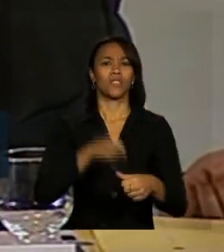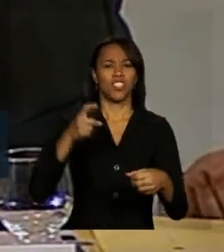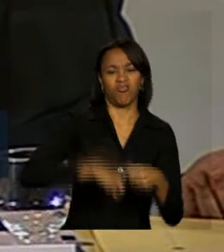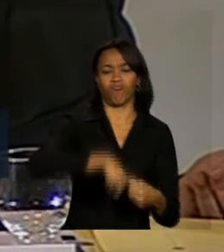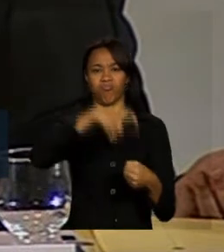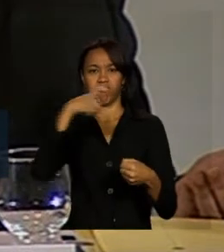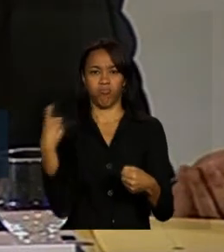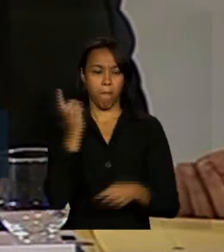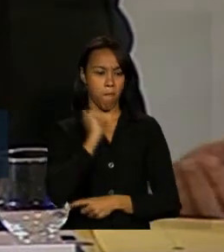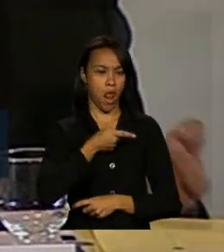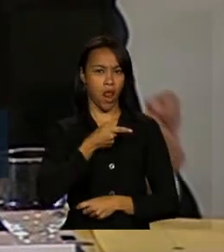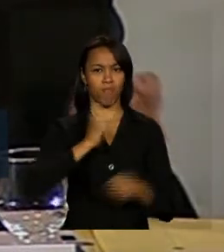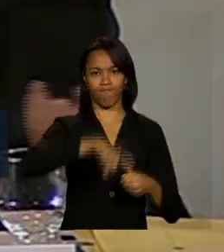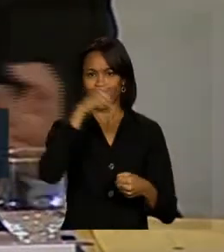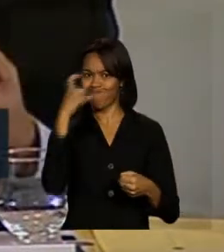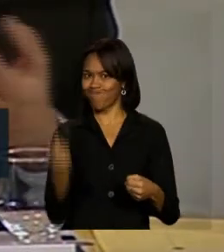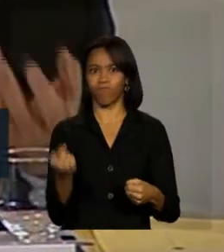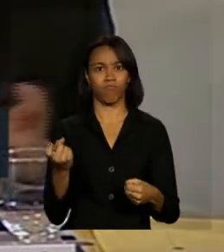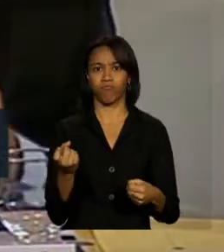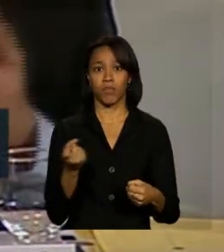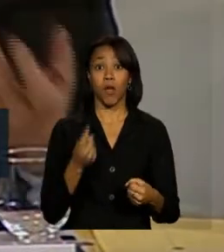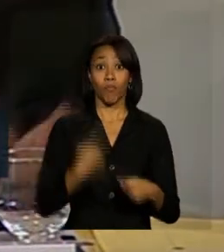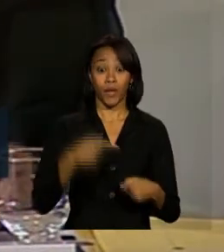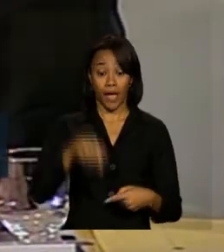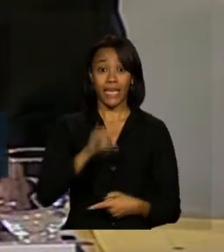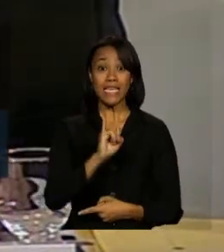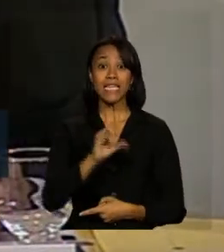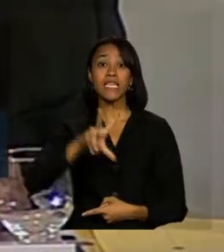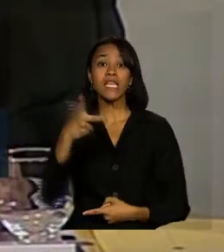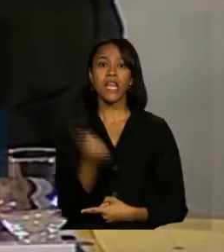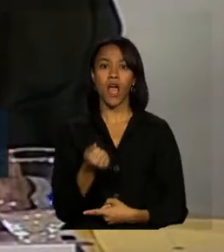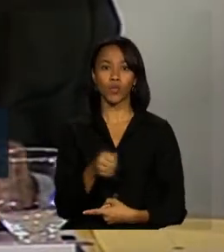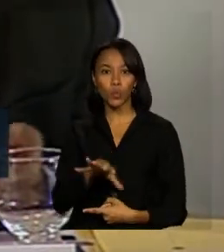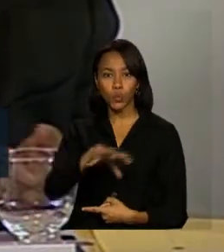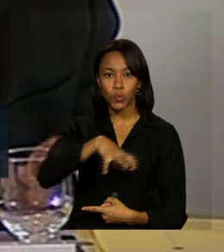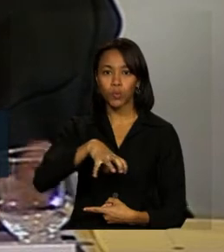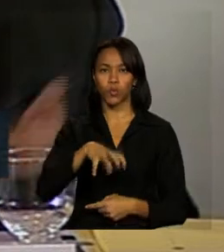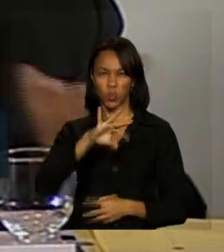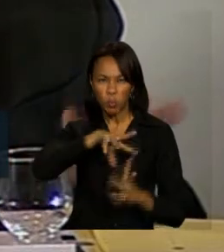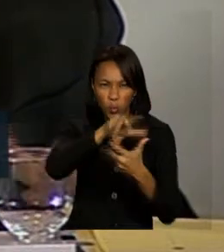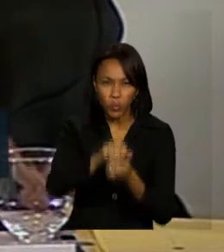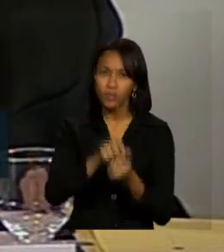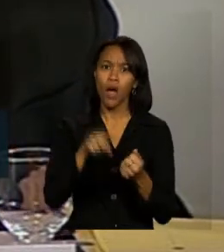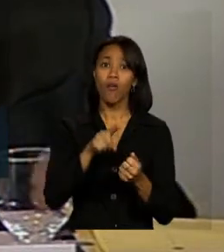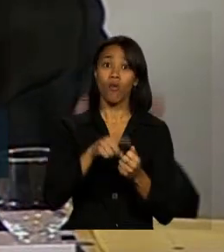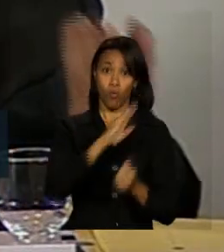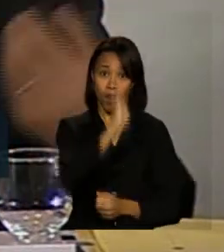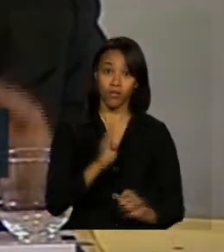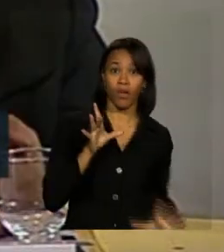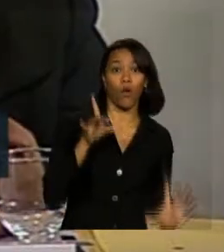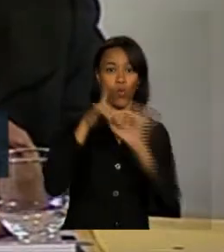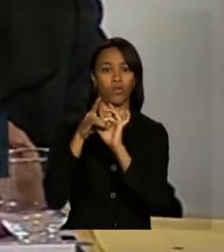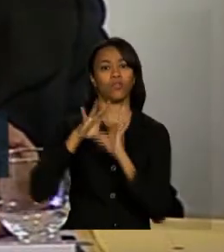descolonização. O Brasil, às vezes, se vê como uma ilha no mundo, né? Mas, na verdade, ele é parte do mundo, e o